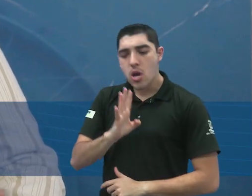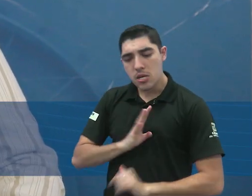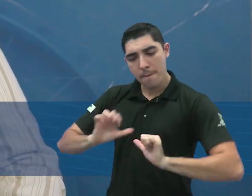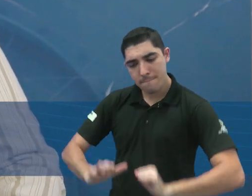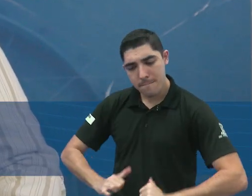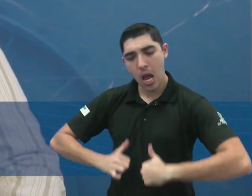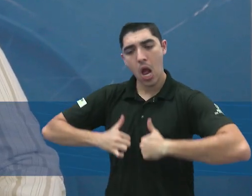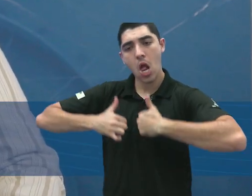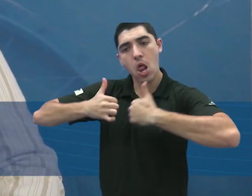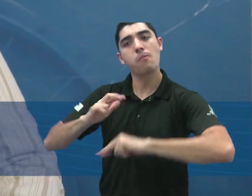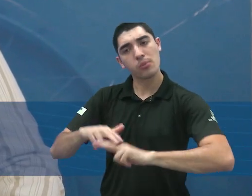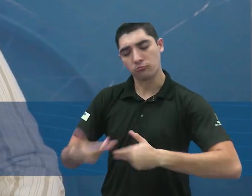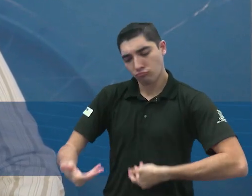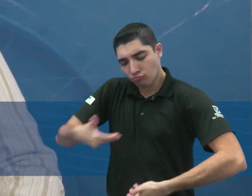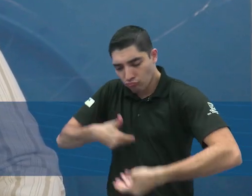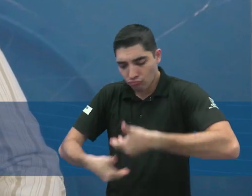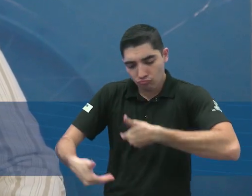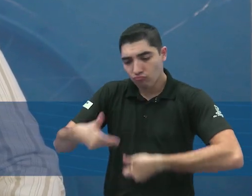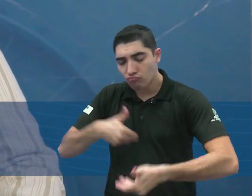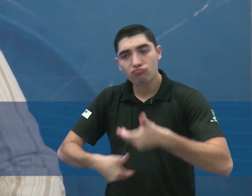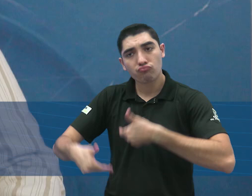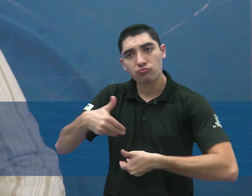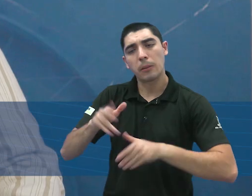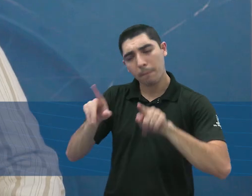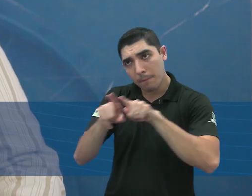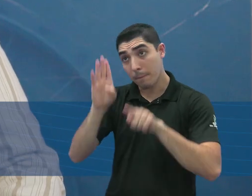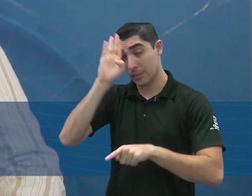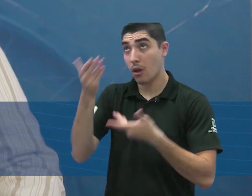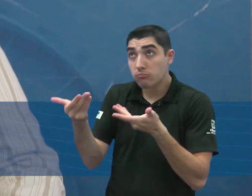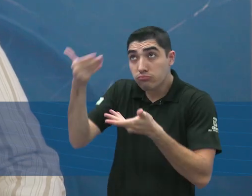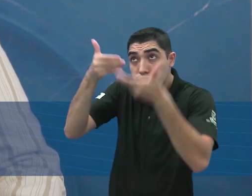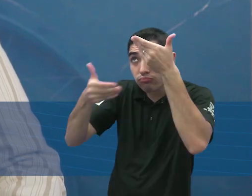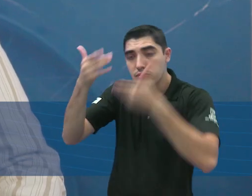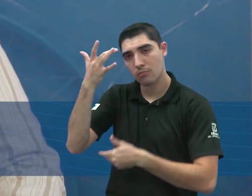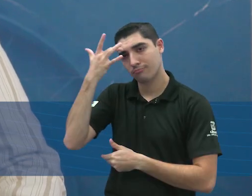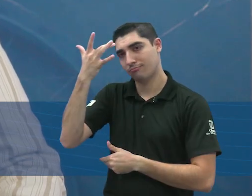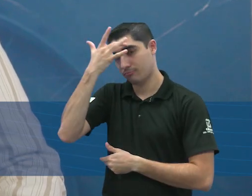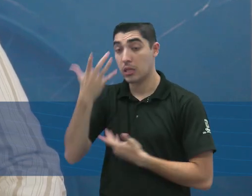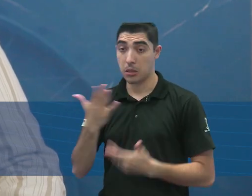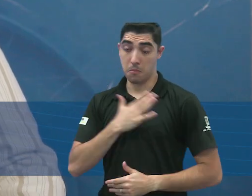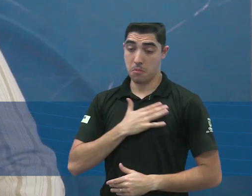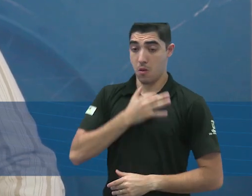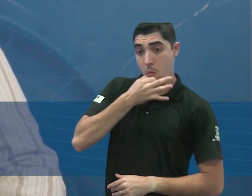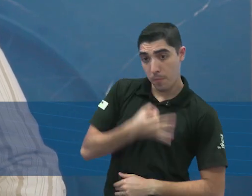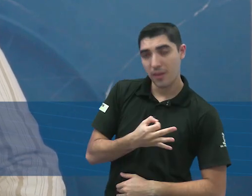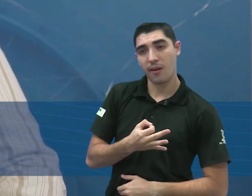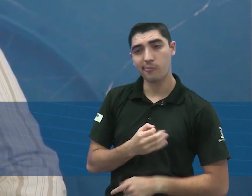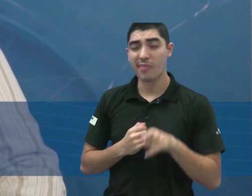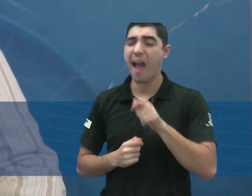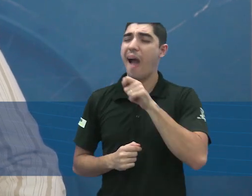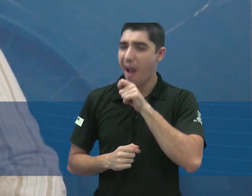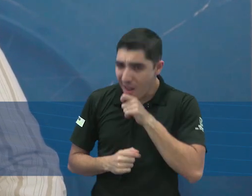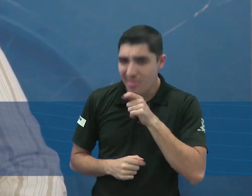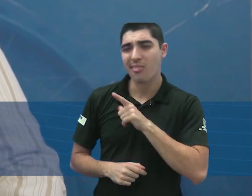verdade, tratar essas questões, né, que elas vêm enfrentando aí na questão mental. Então, eu creio muito que esse estigma acontece,